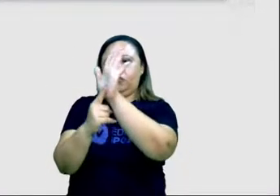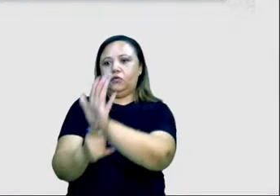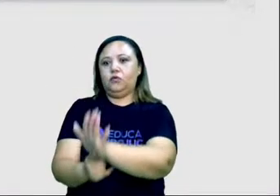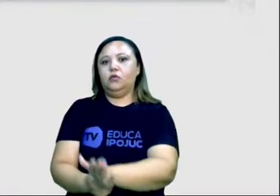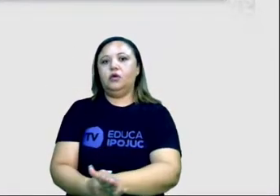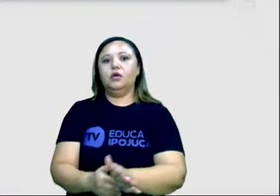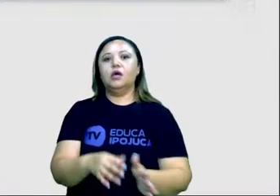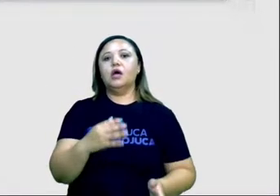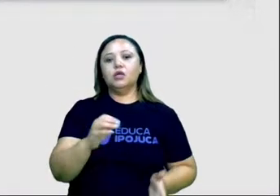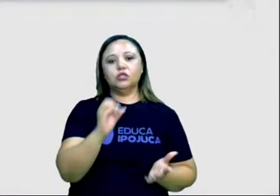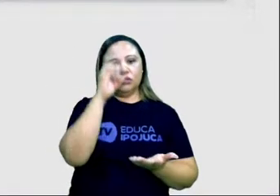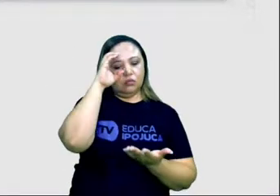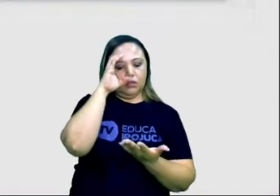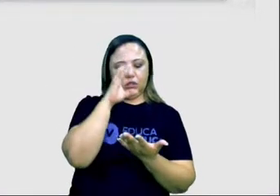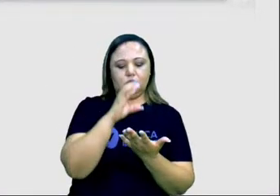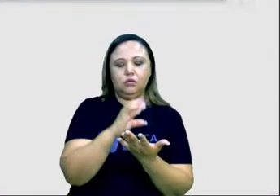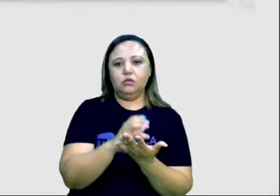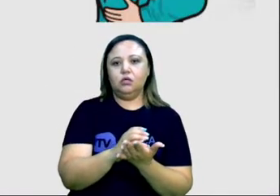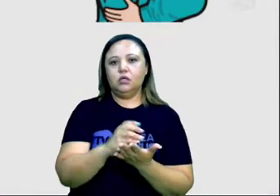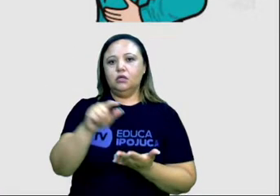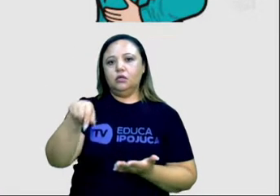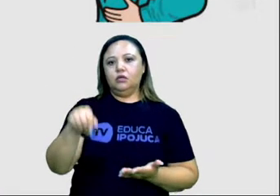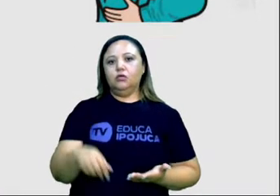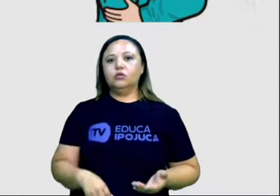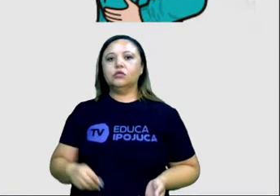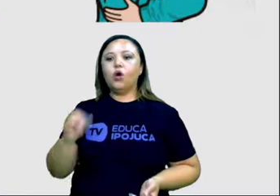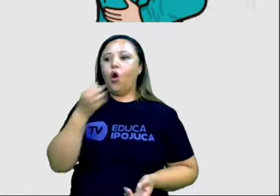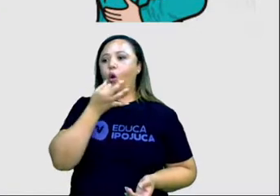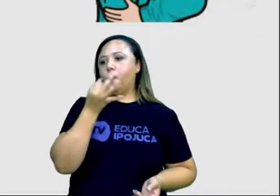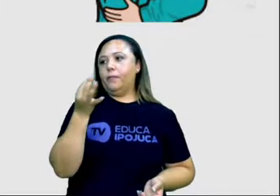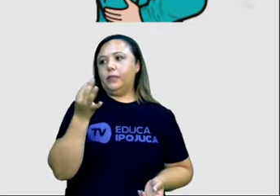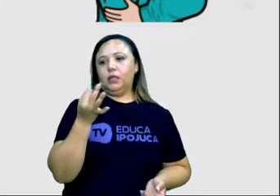da nossa tese, ou seja, da nossa opinião.